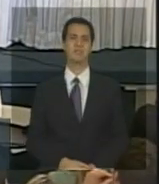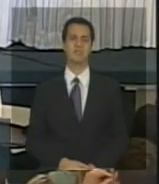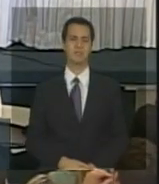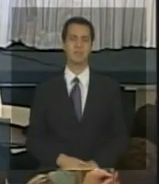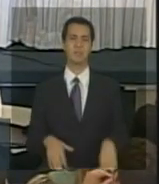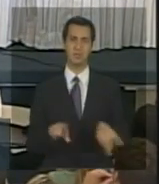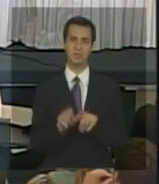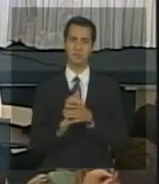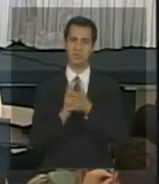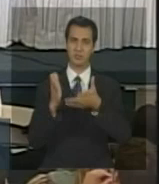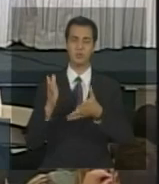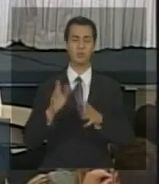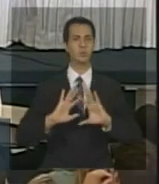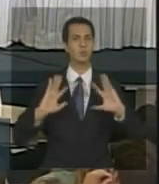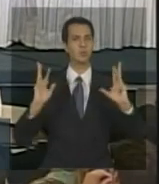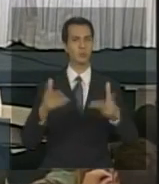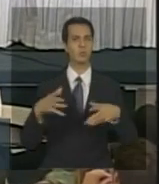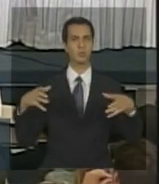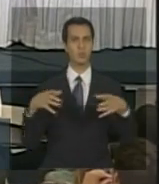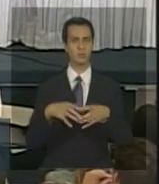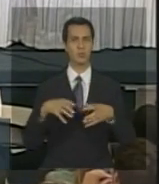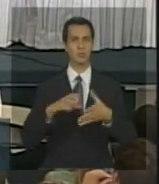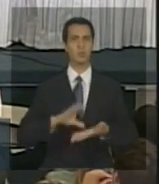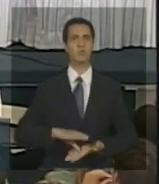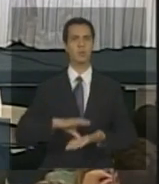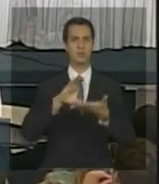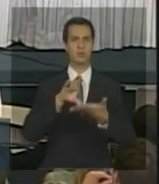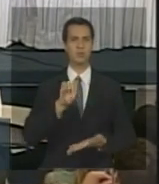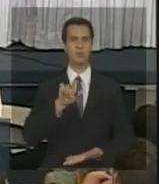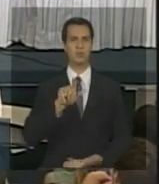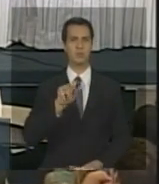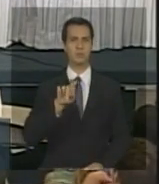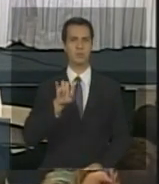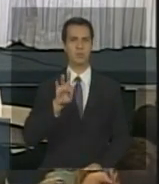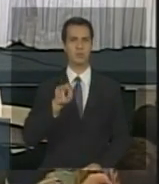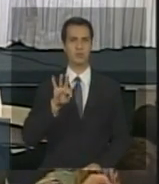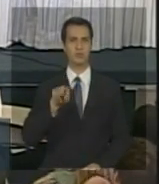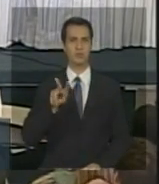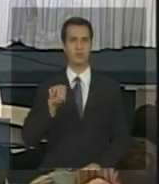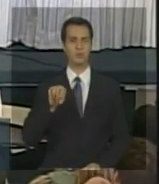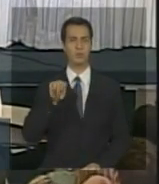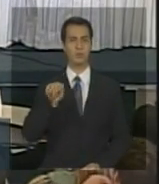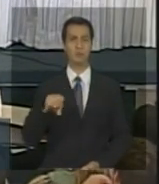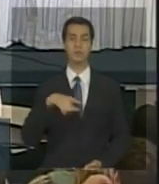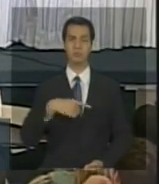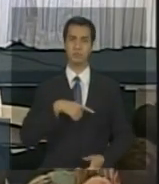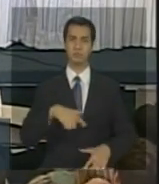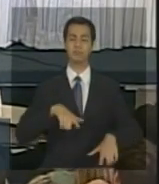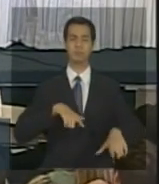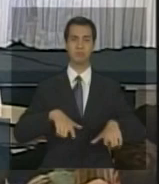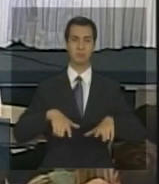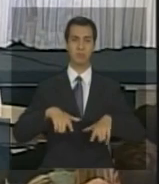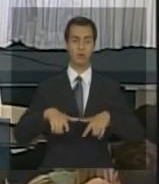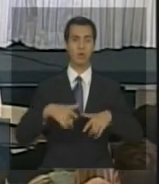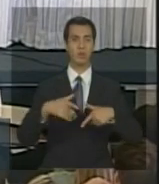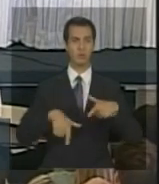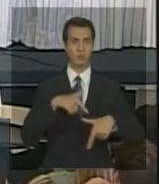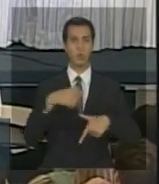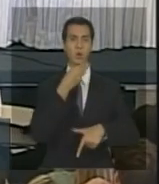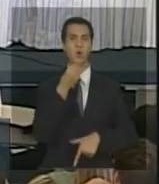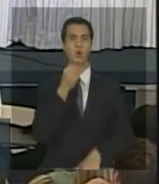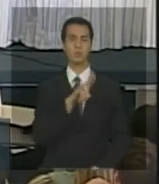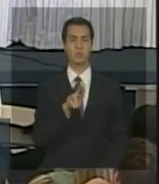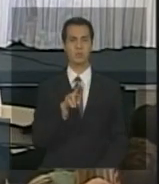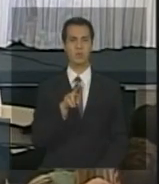Colégio de Presidentes dos Conselhos Deliberativos, representado pelo senhor Everaldo Patriota, que aqui também usou